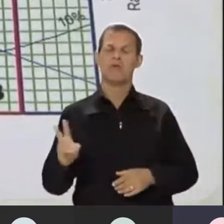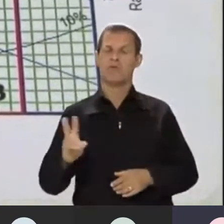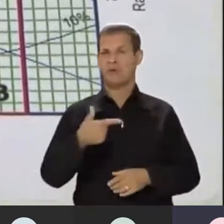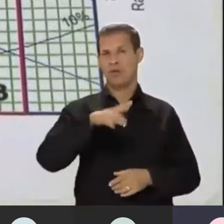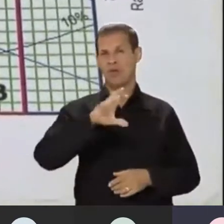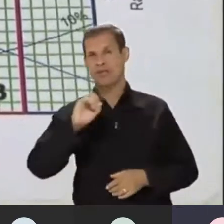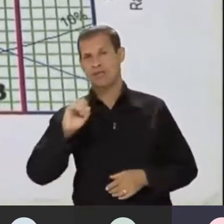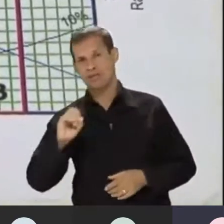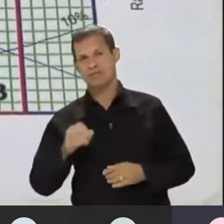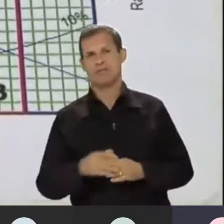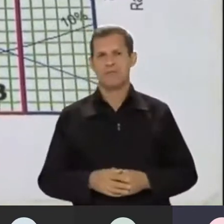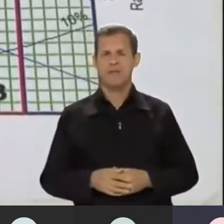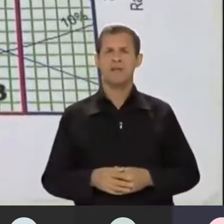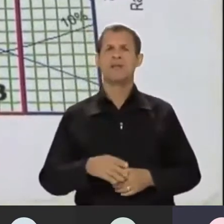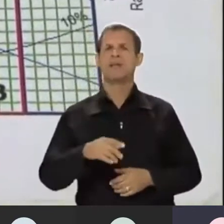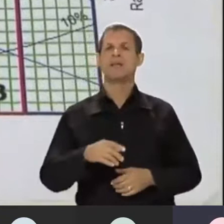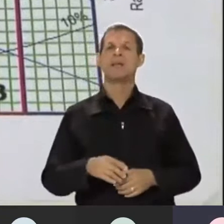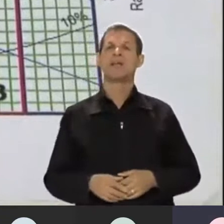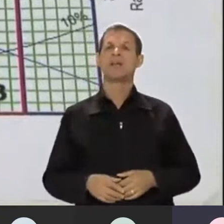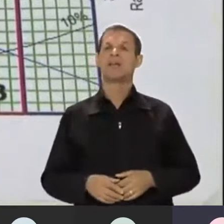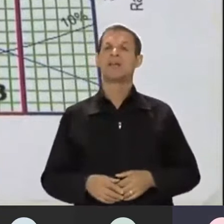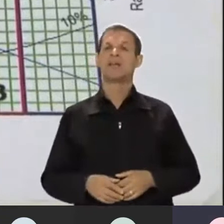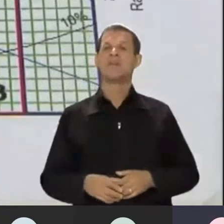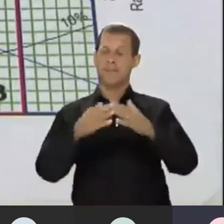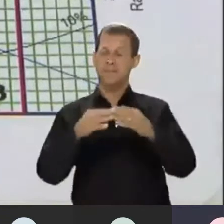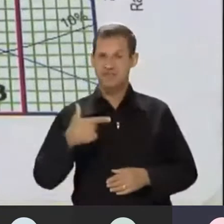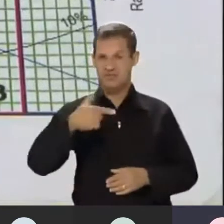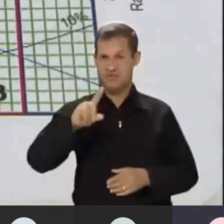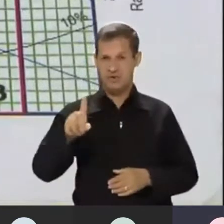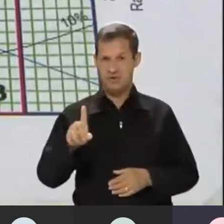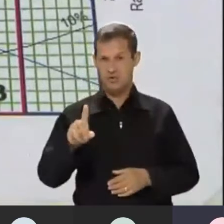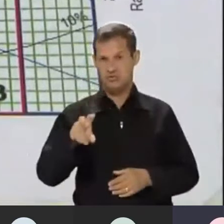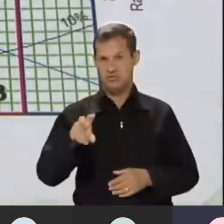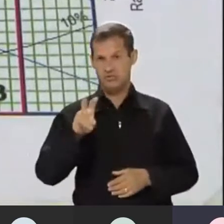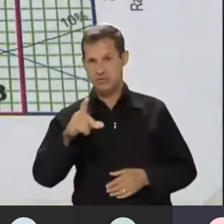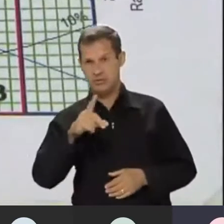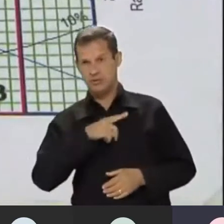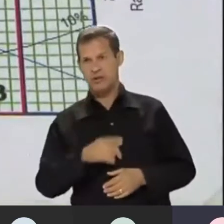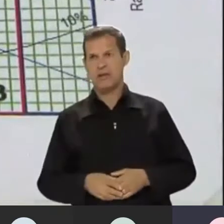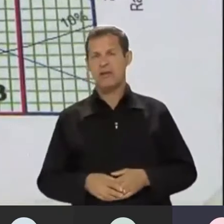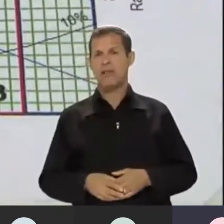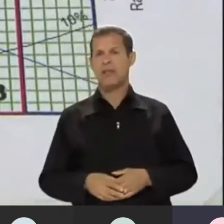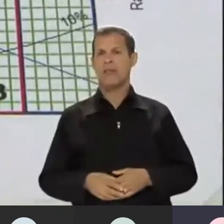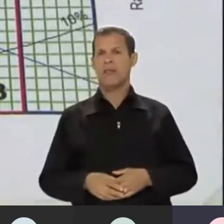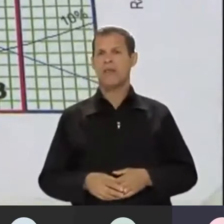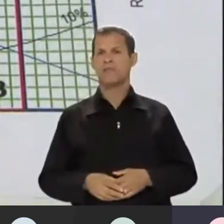tenho meu valor de 20 e está falando que é 21,5. Então, aqui 21, eu vou pegar a